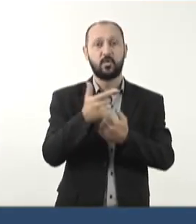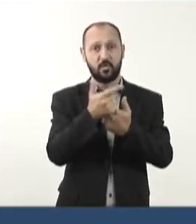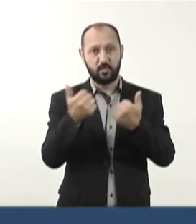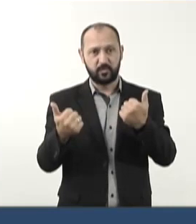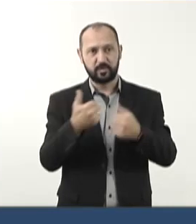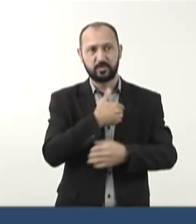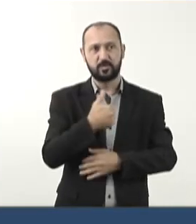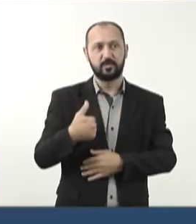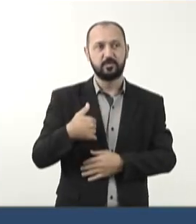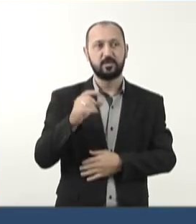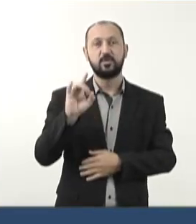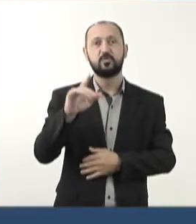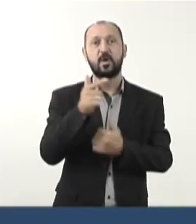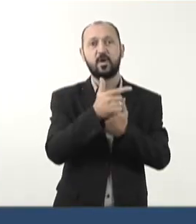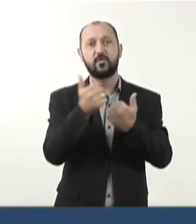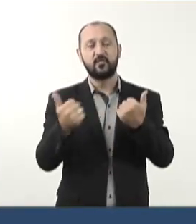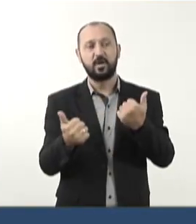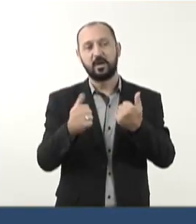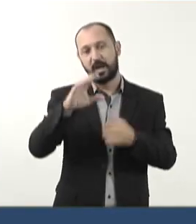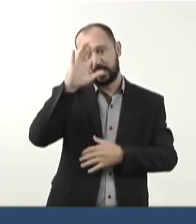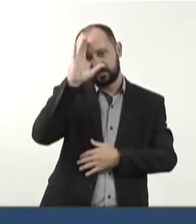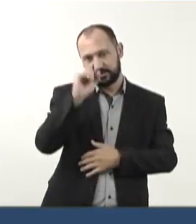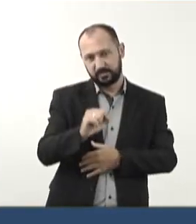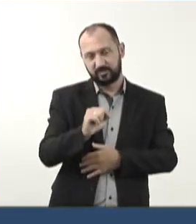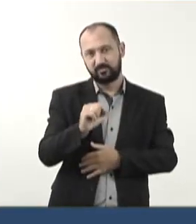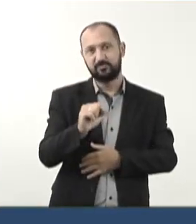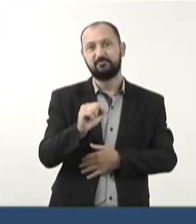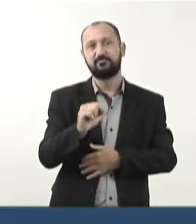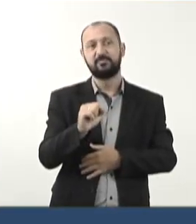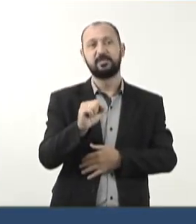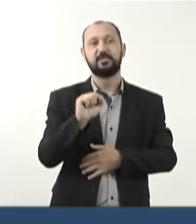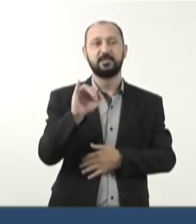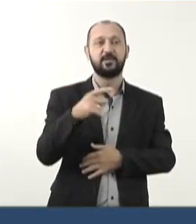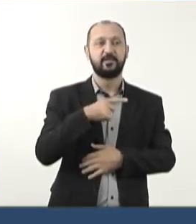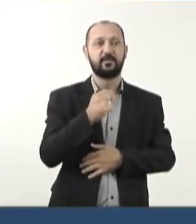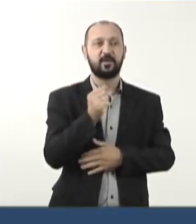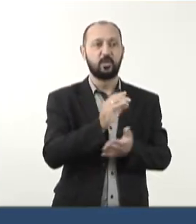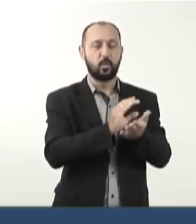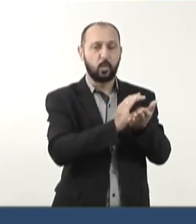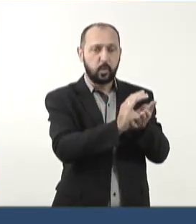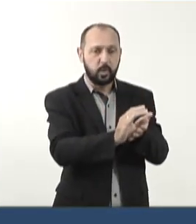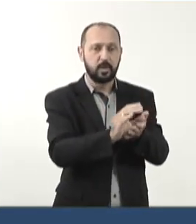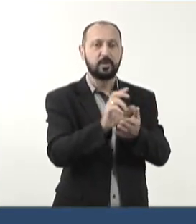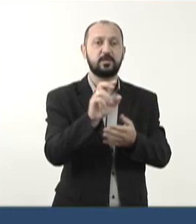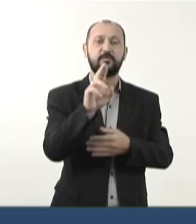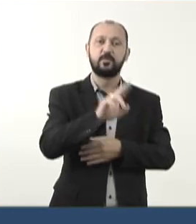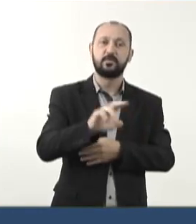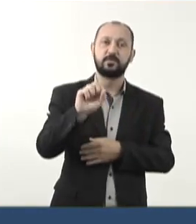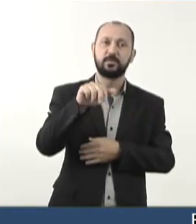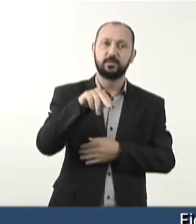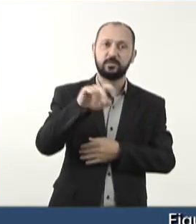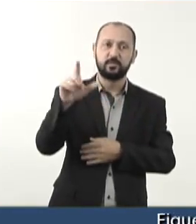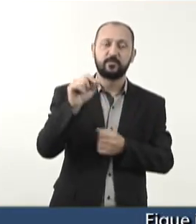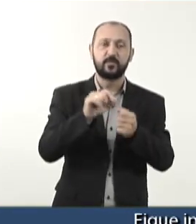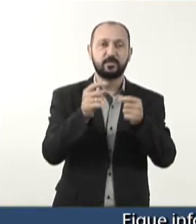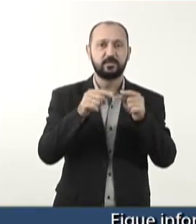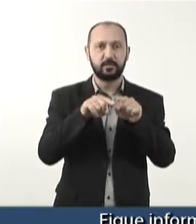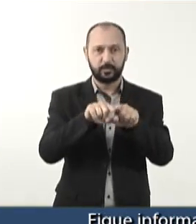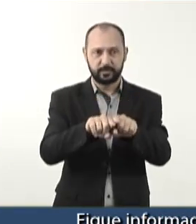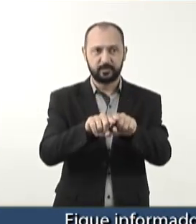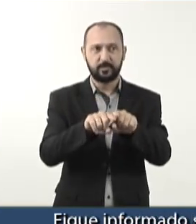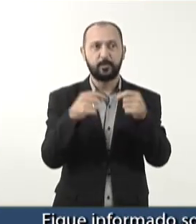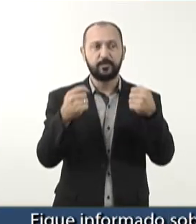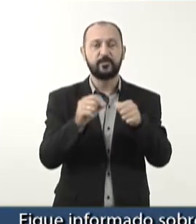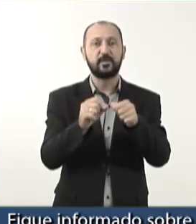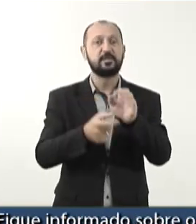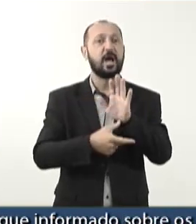vice-governador, ele é apenas vice. A decisão se vai investir recurso, se a Sanesul vai fazer essa parceria,